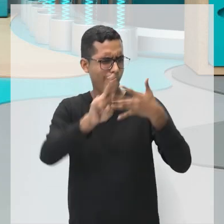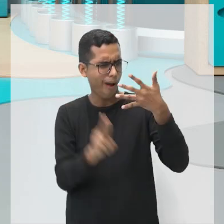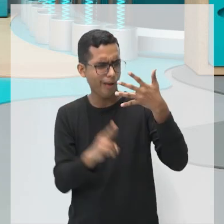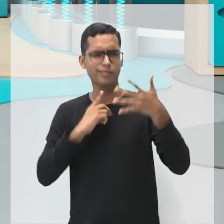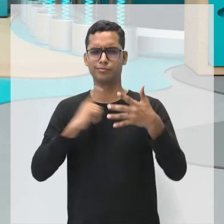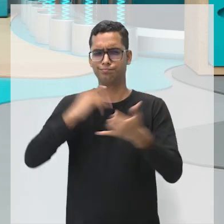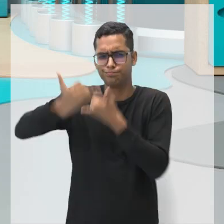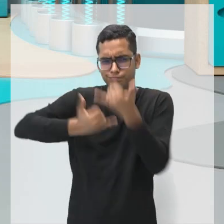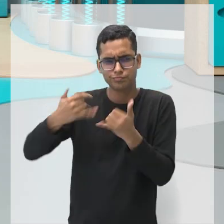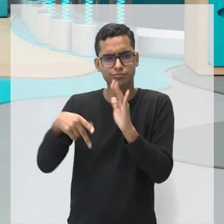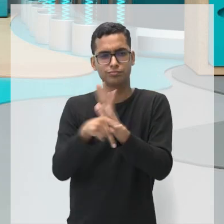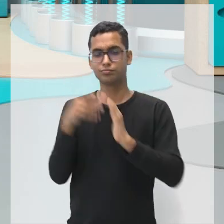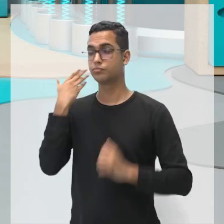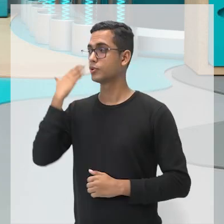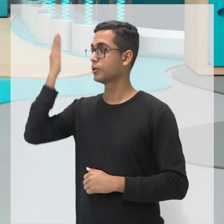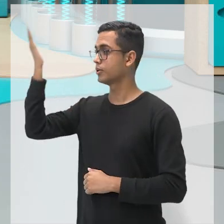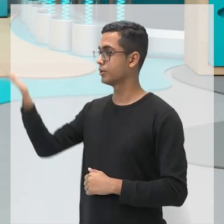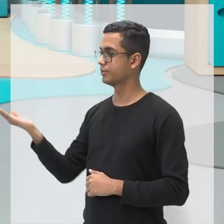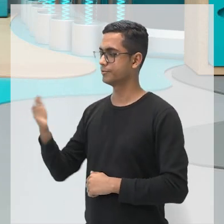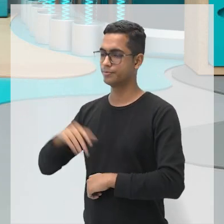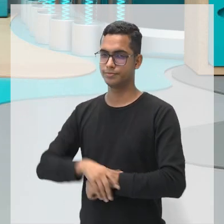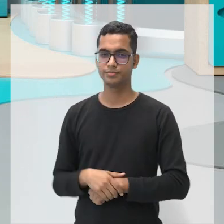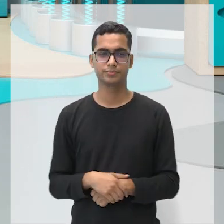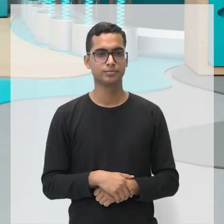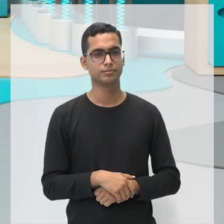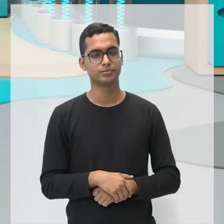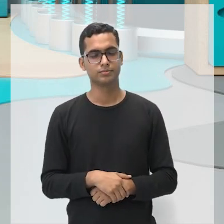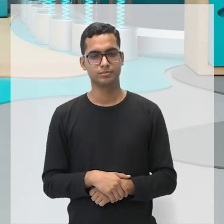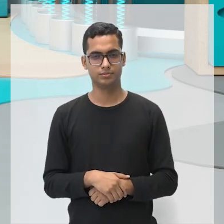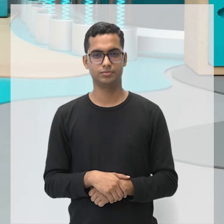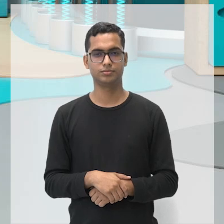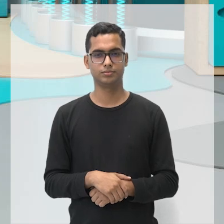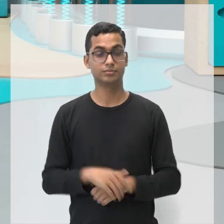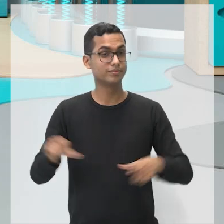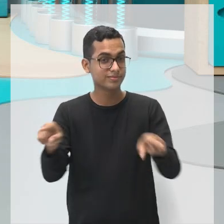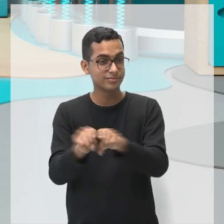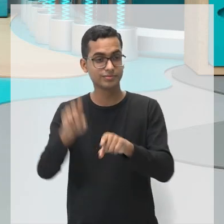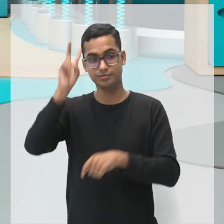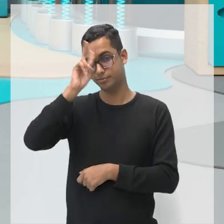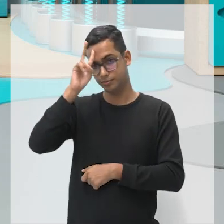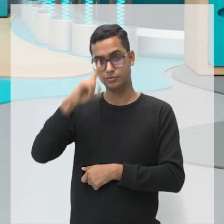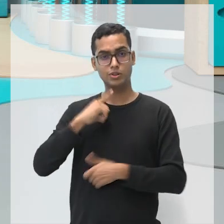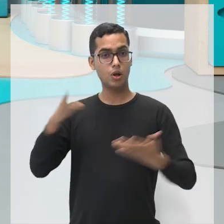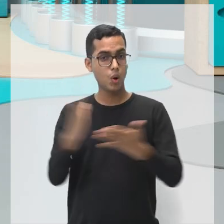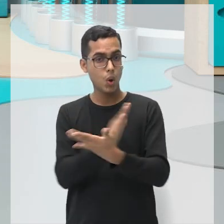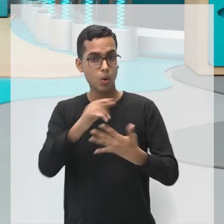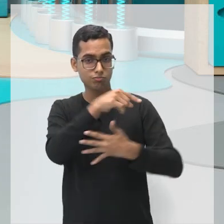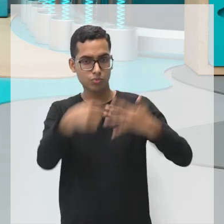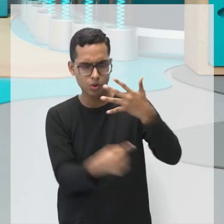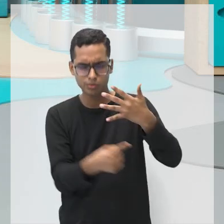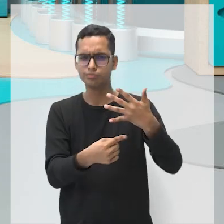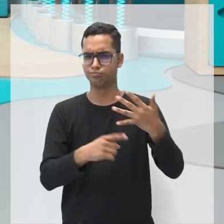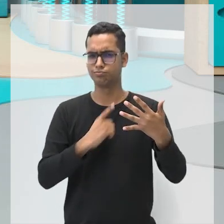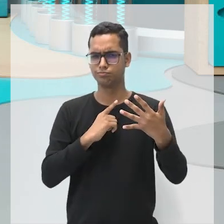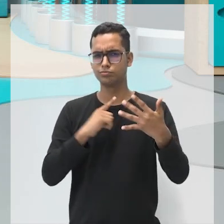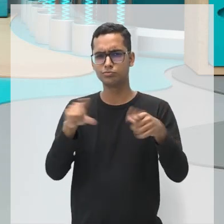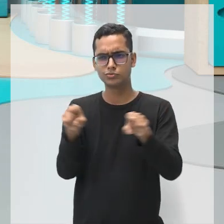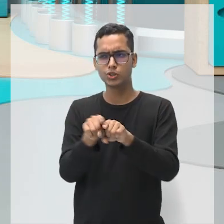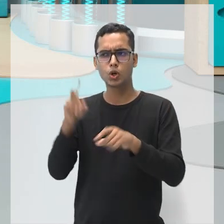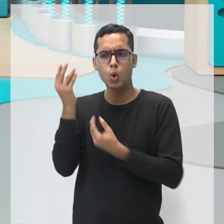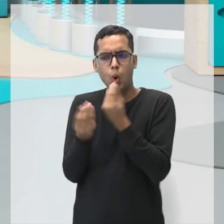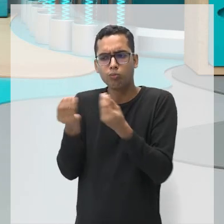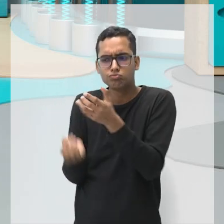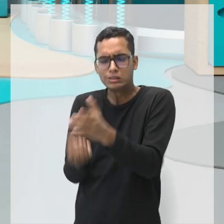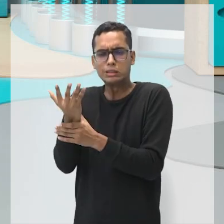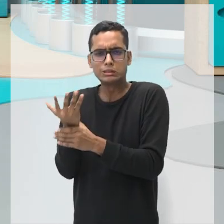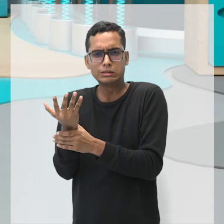de taco, pau na lata, e vai possuir, cabe ressaltar que ele possui algumas controvérsias também na sua origem,